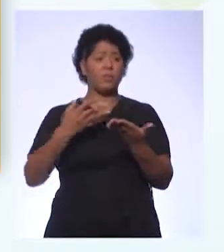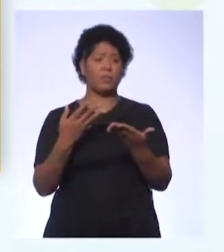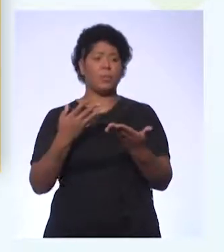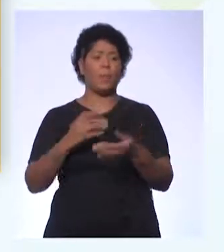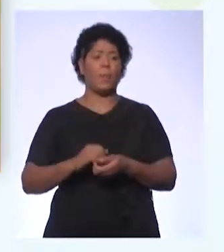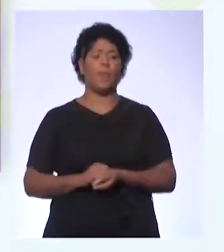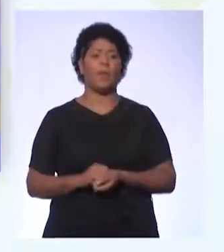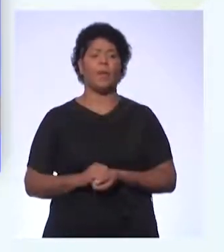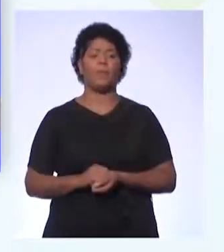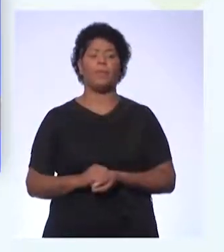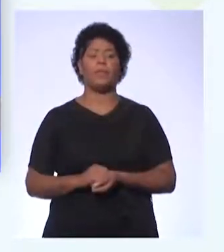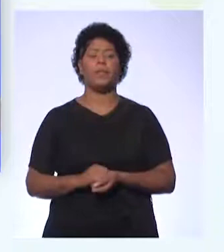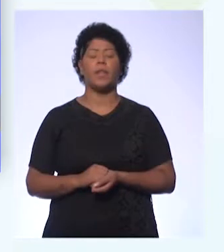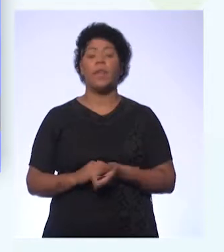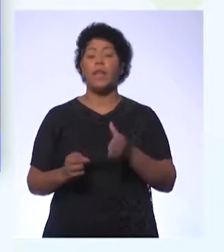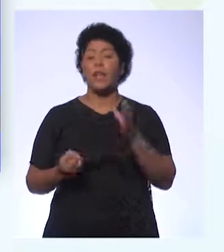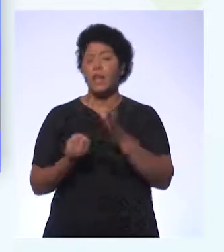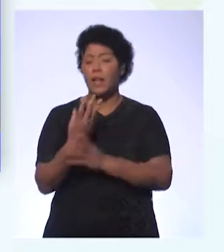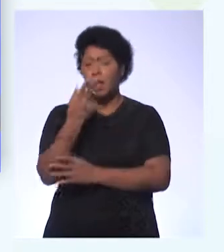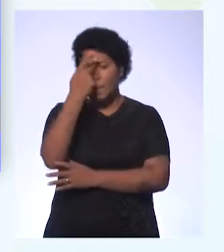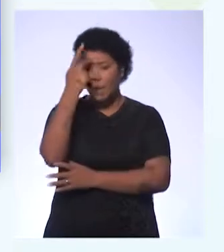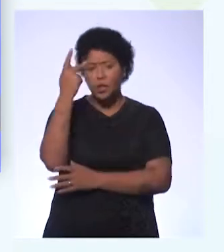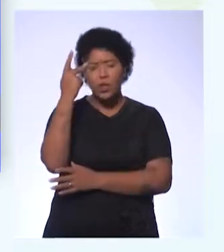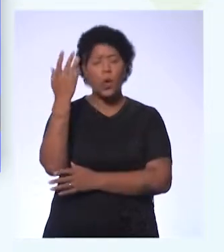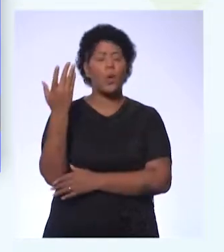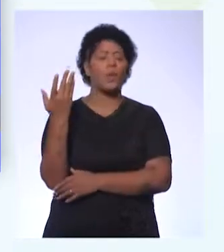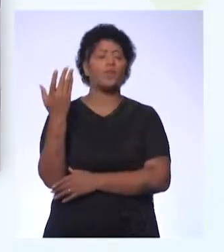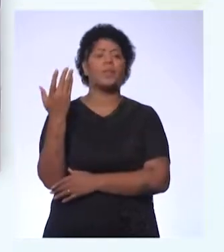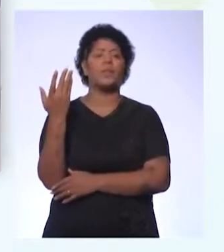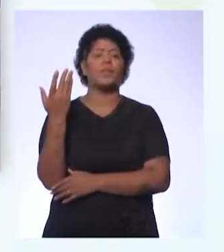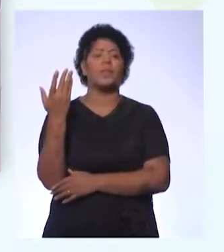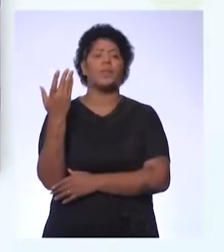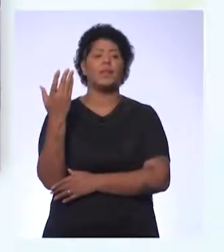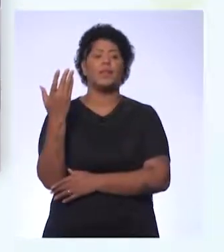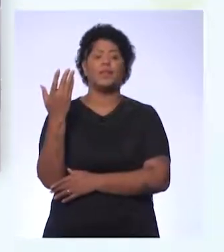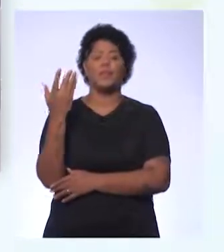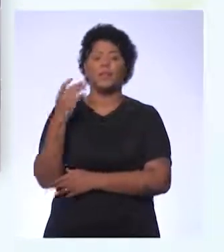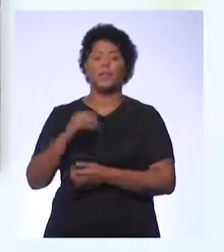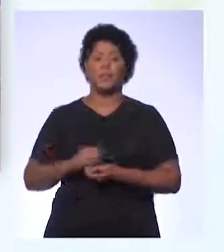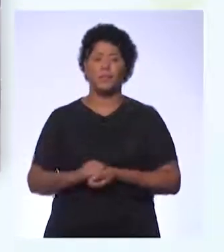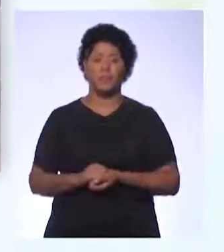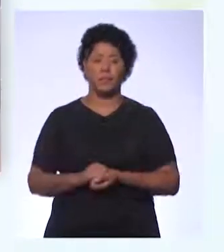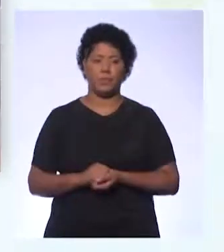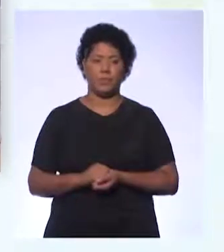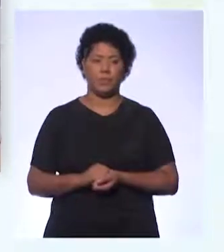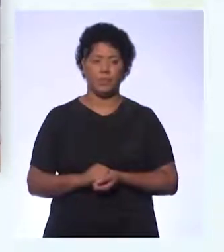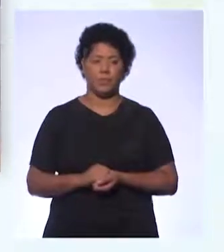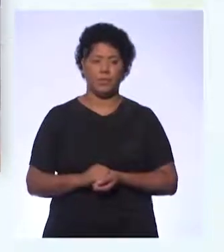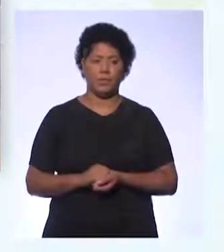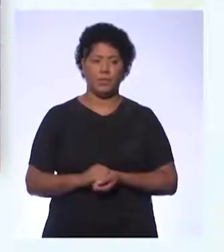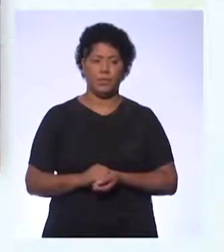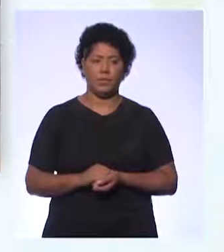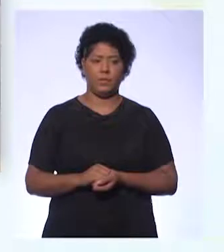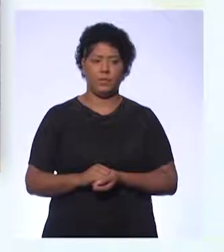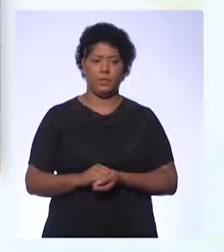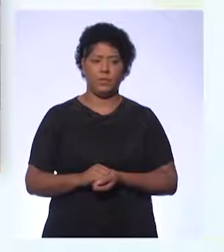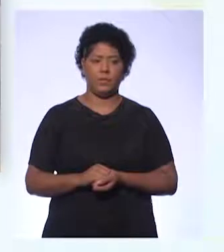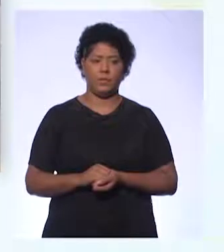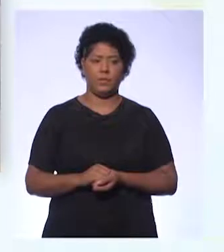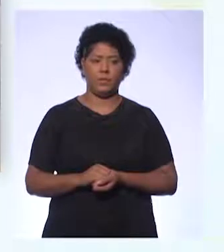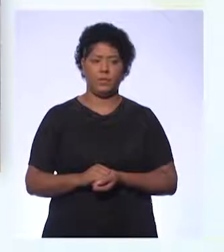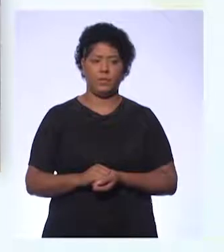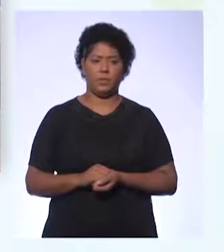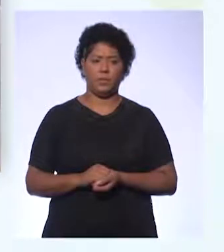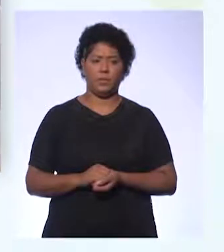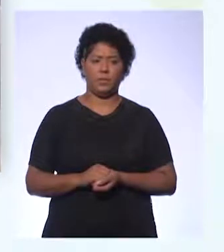caso de personagem mais conhecido do que o próprio autor. Más allá de la propia obra, Don Quijote dejó